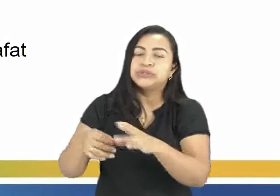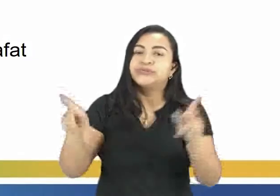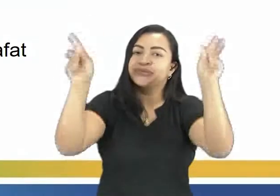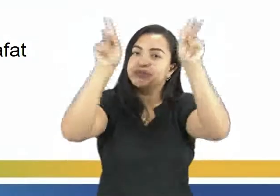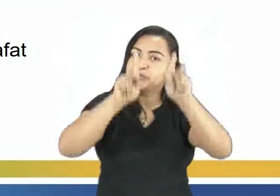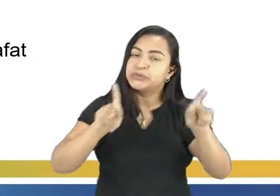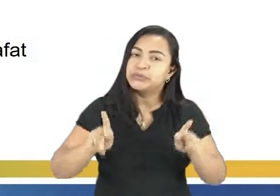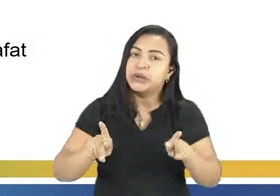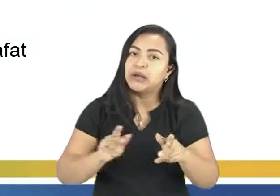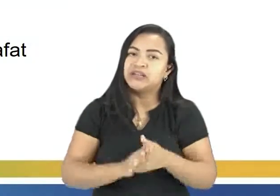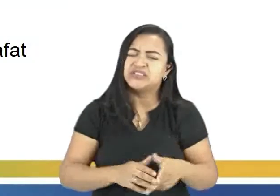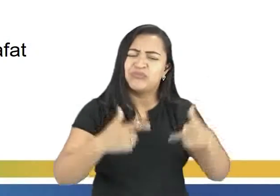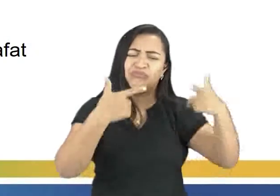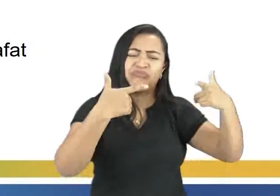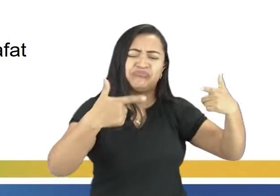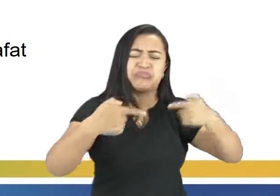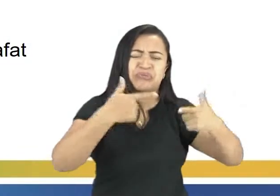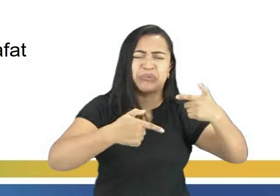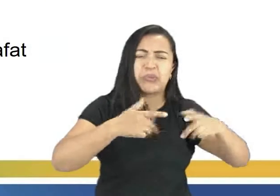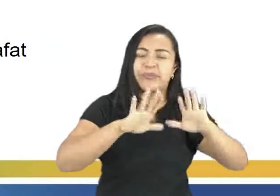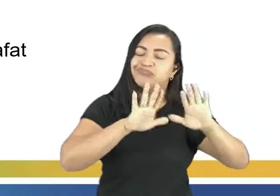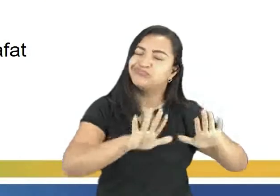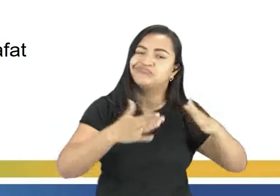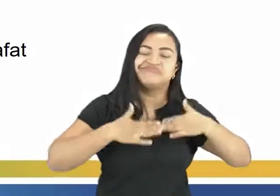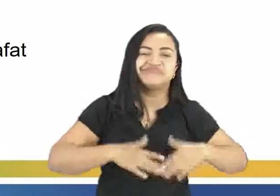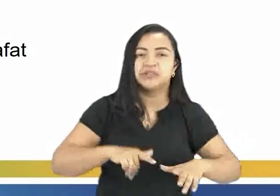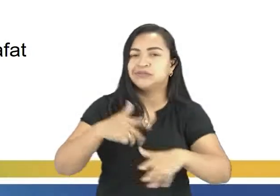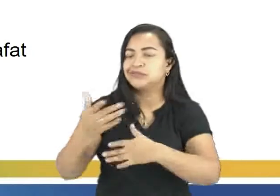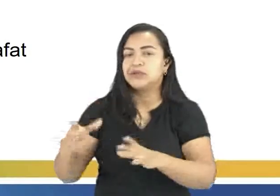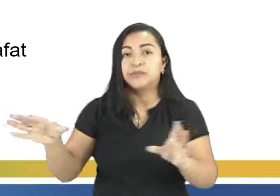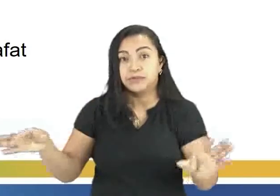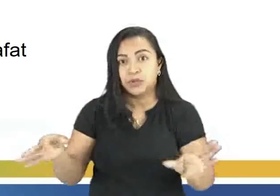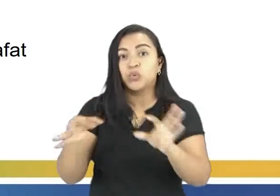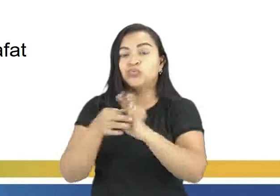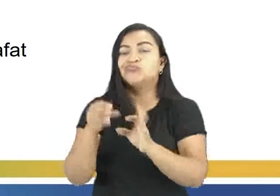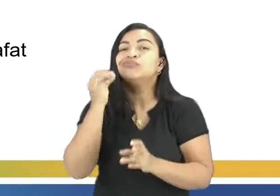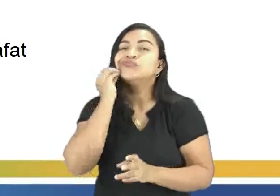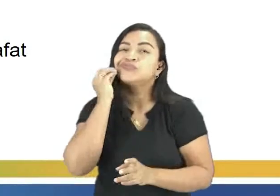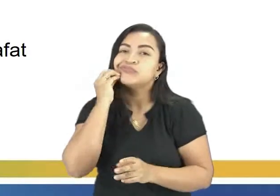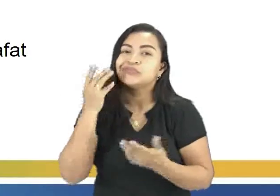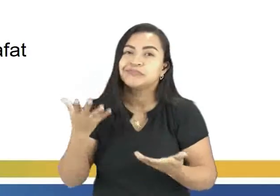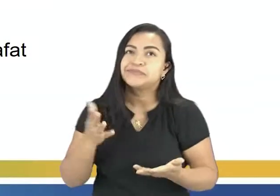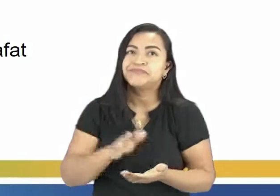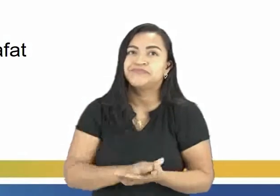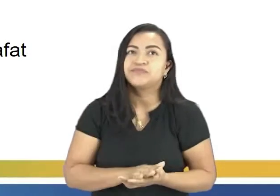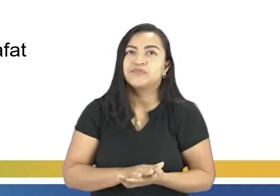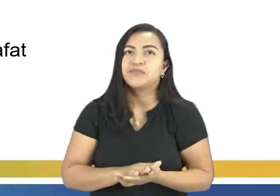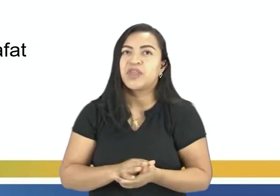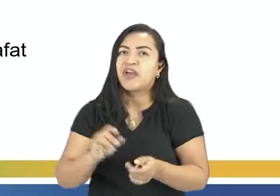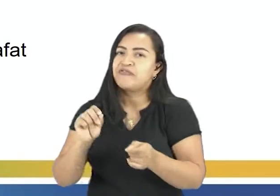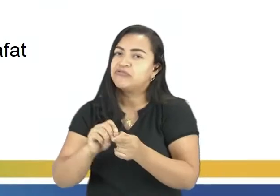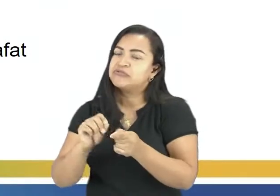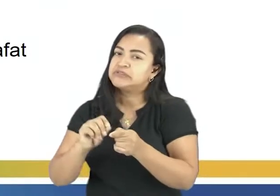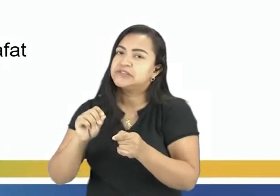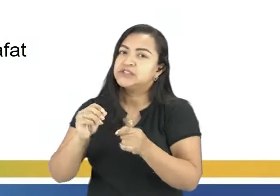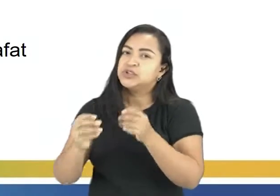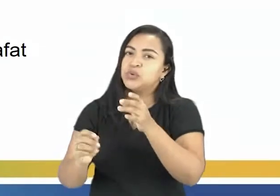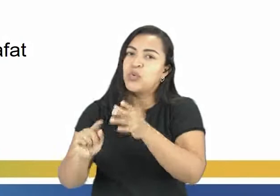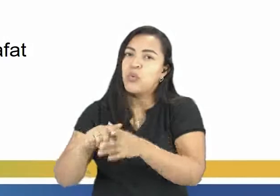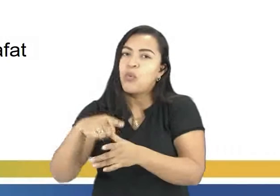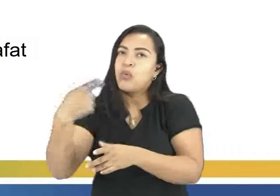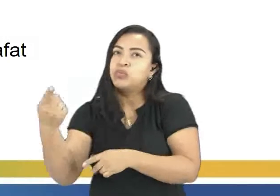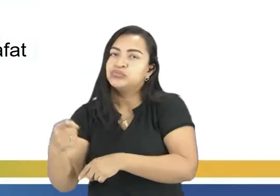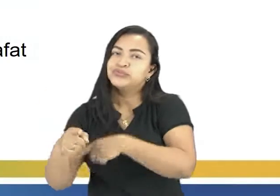caráter terrorista, de resistência, de guerra. Claro que isso aí foi criando outras ramificações, antigamente como o